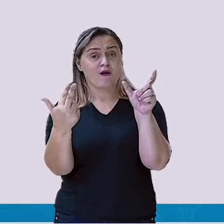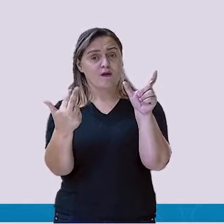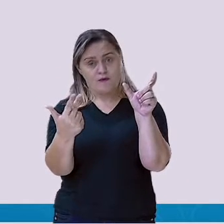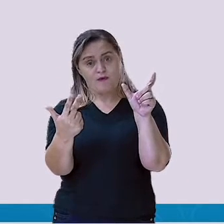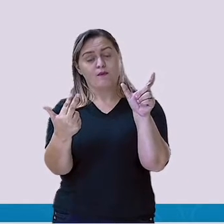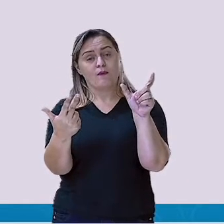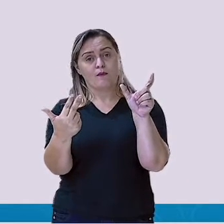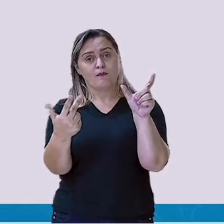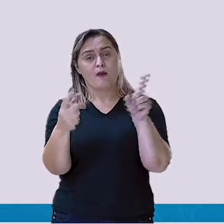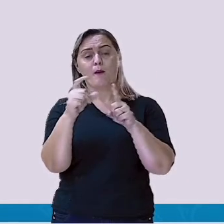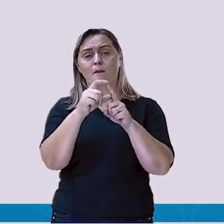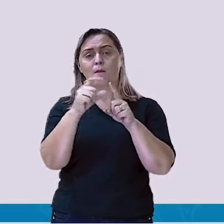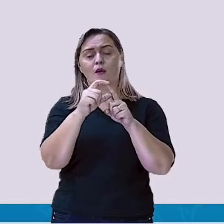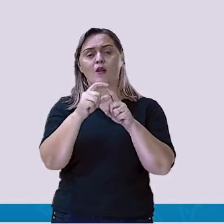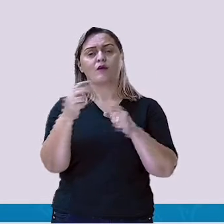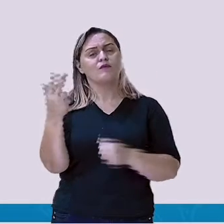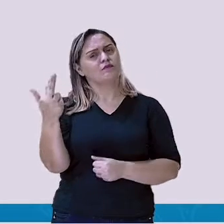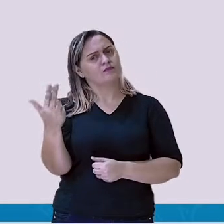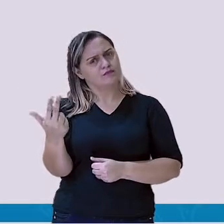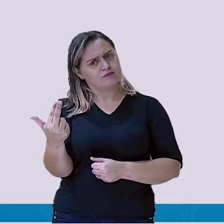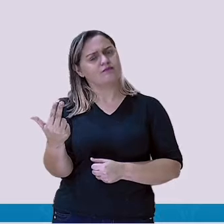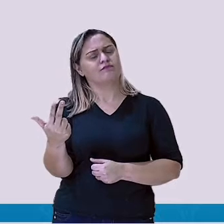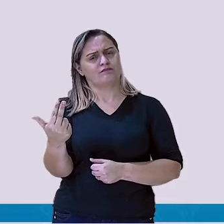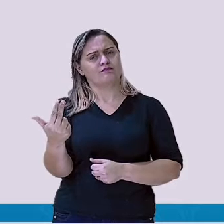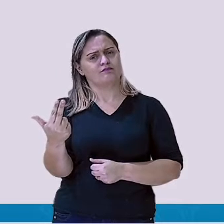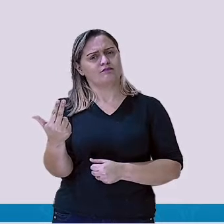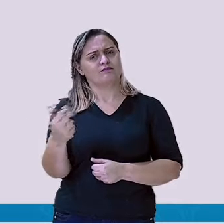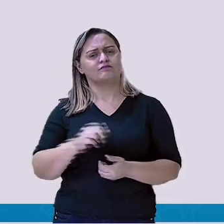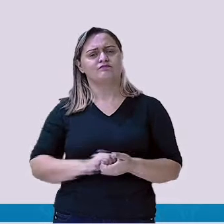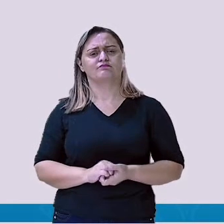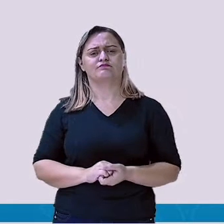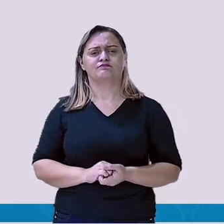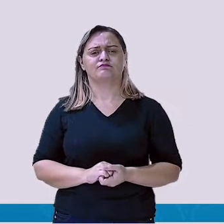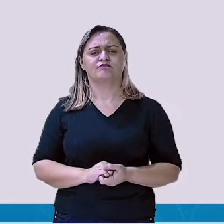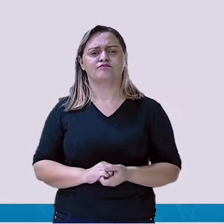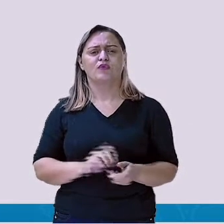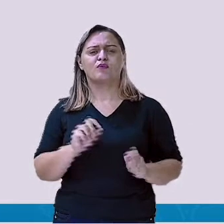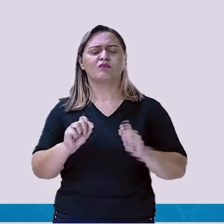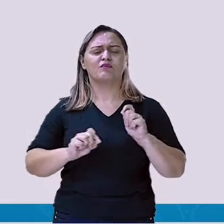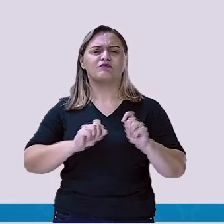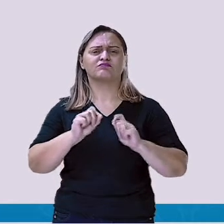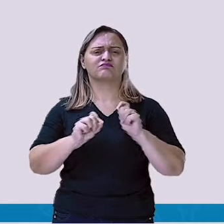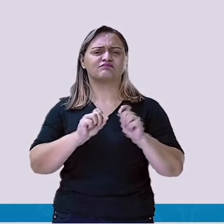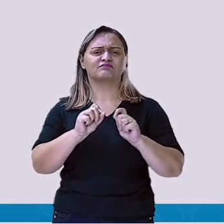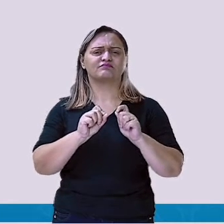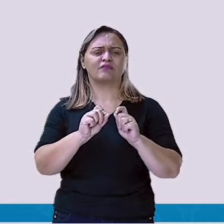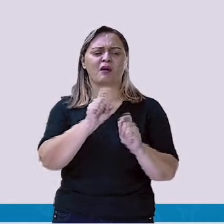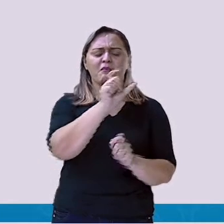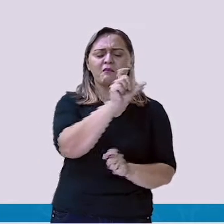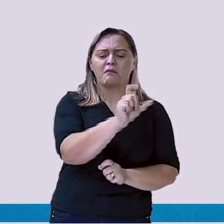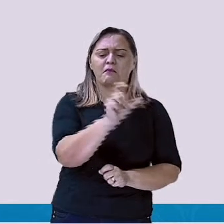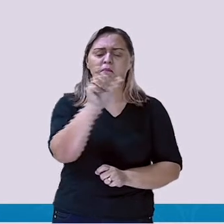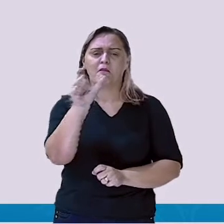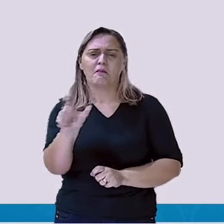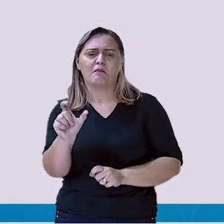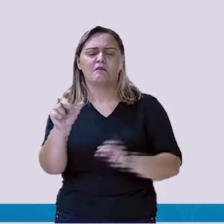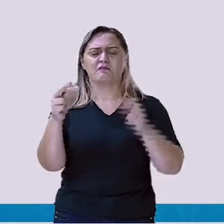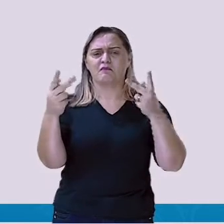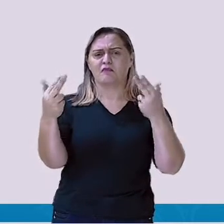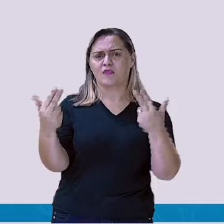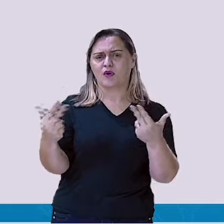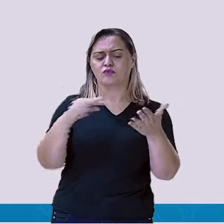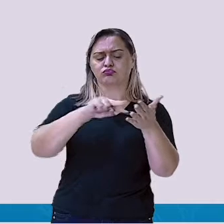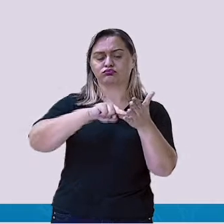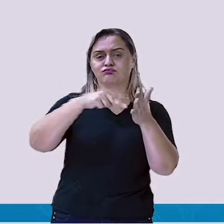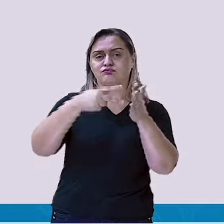muito parecido com a mesma coisa. O que é idêntico, gente? Igual, parecido, não é? A